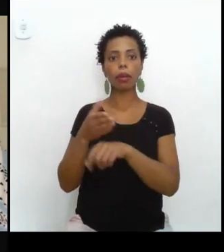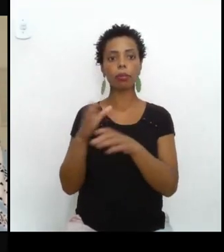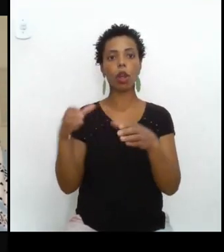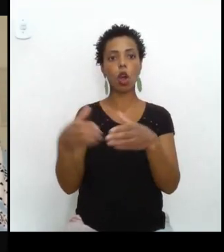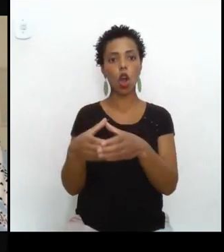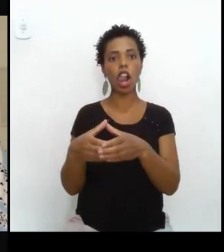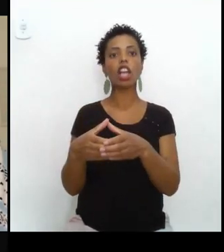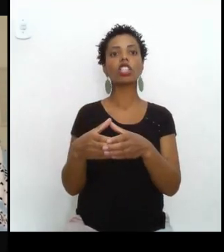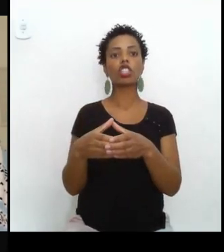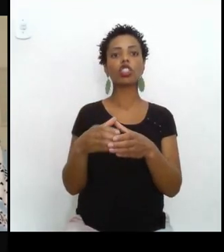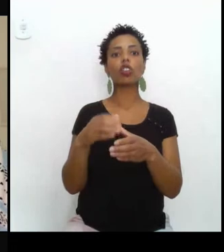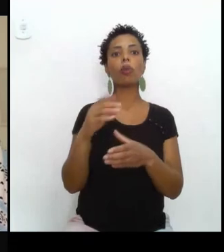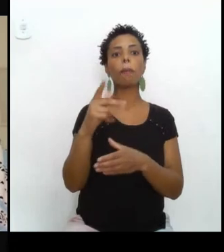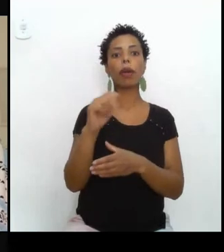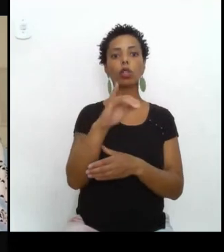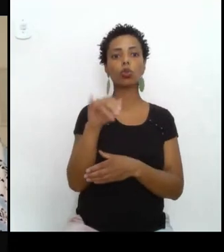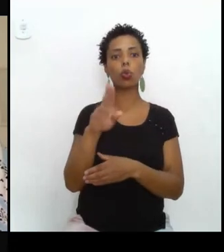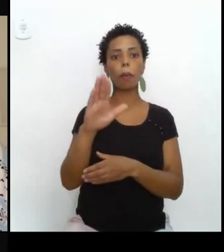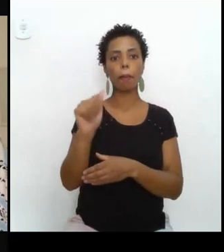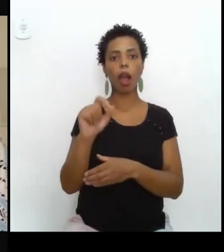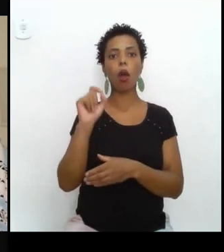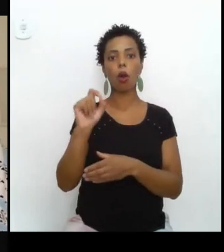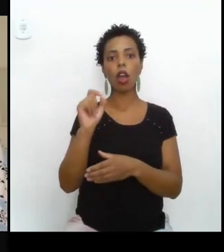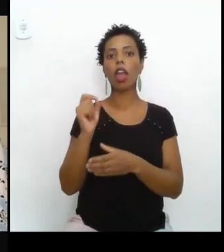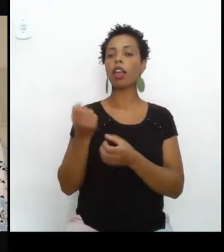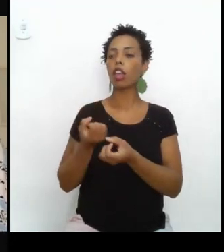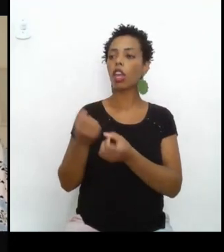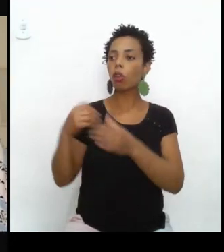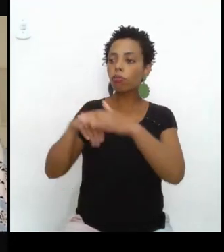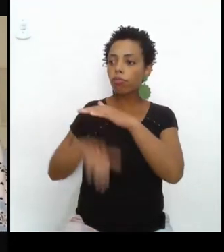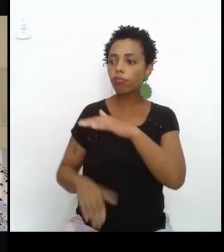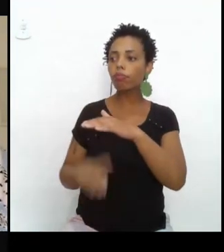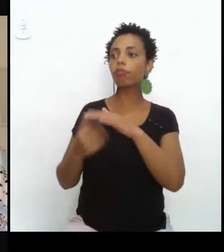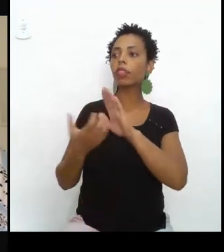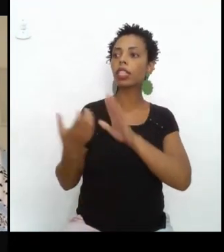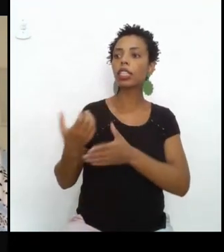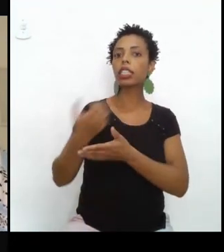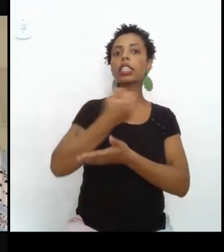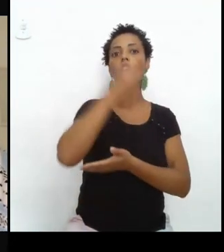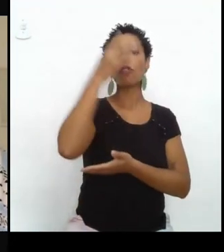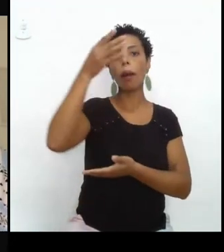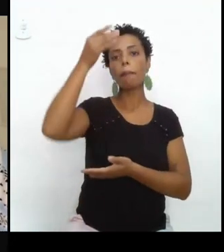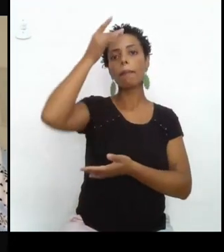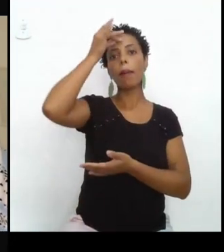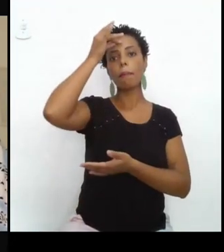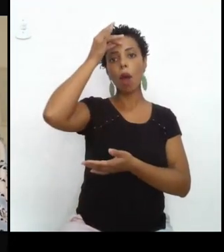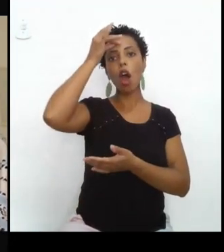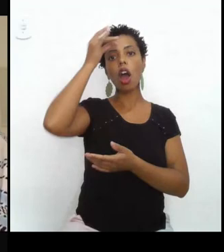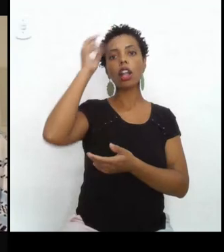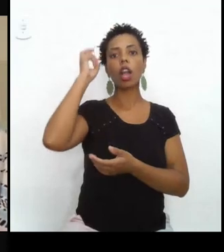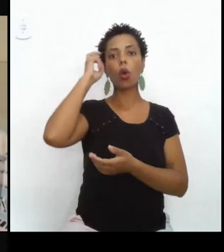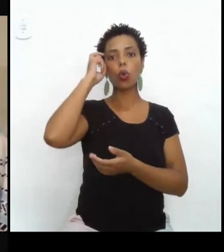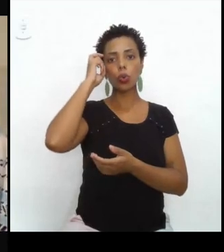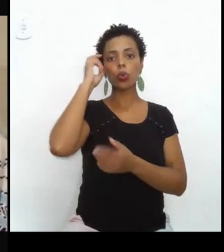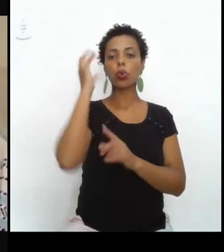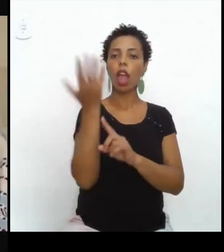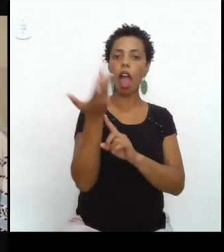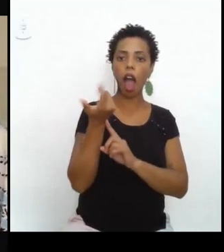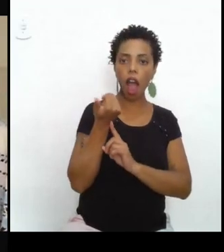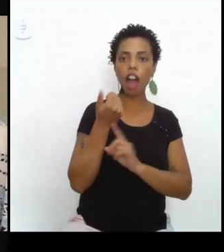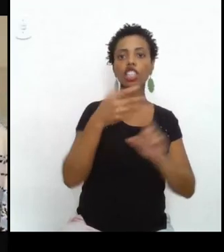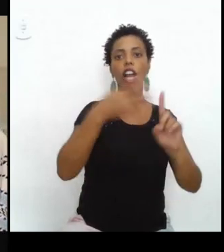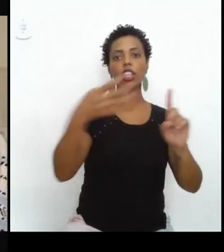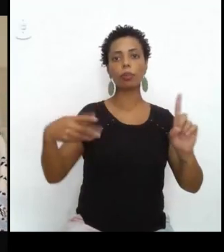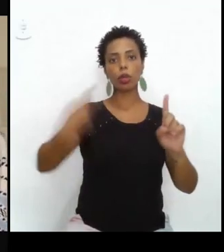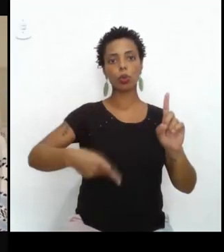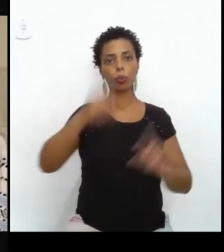iniciativas de preservação salvaguarda investigações hidrográfica da arte da memória da cultura LGBT brasileiras são passo aqui